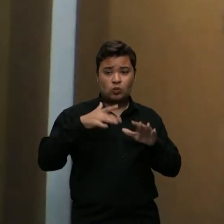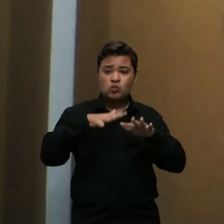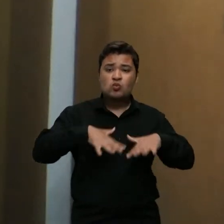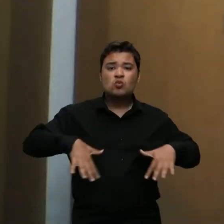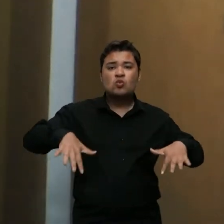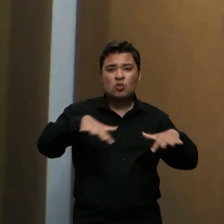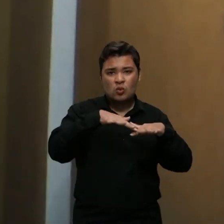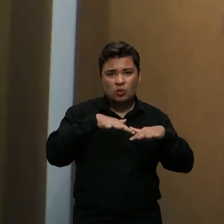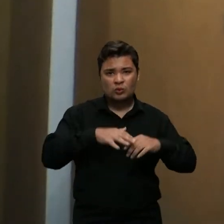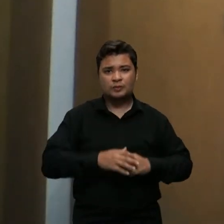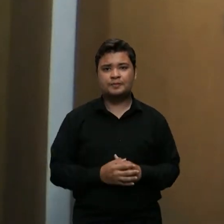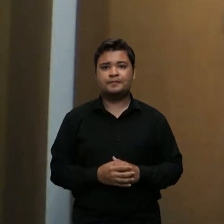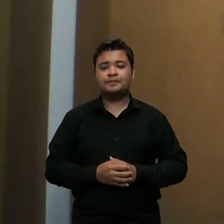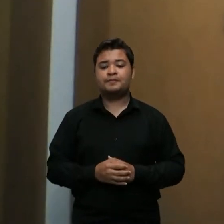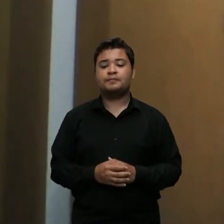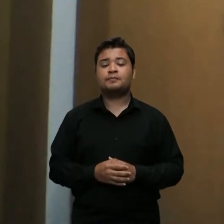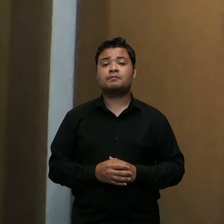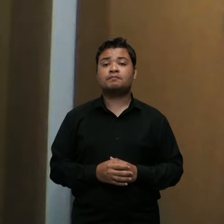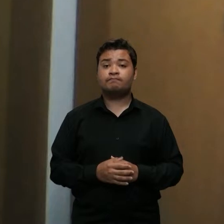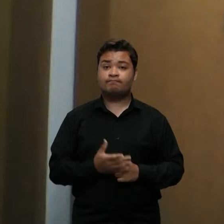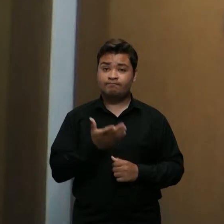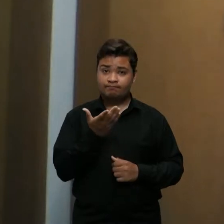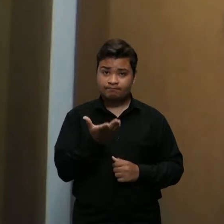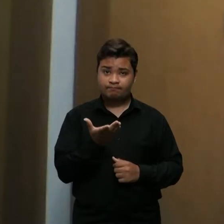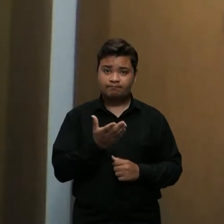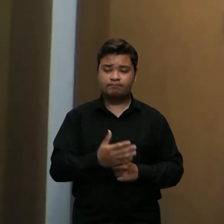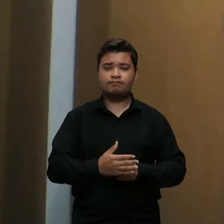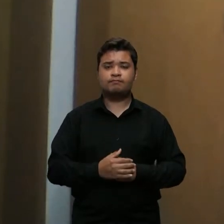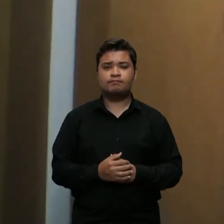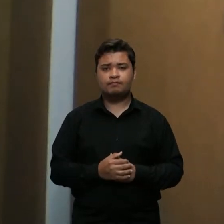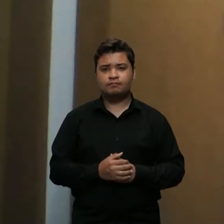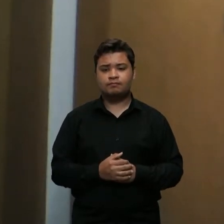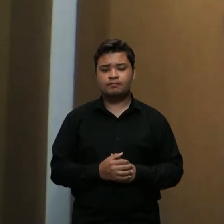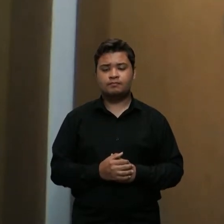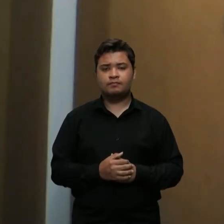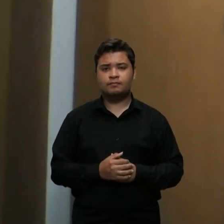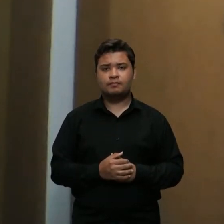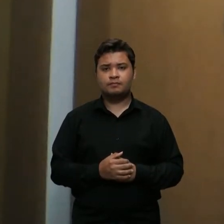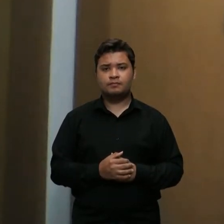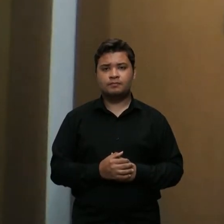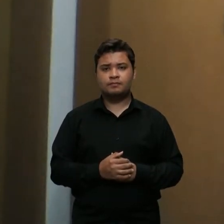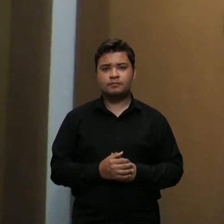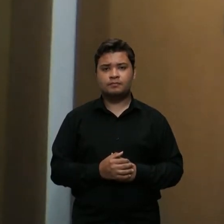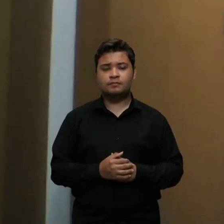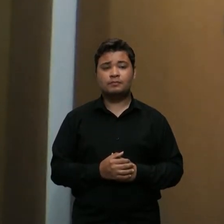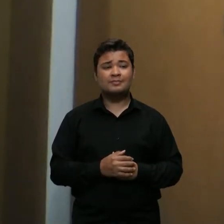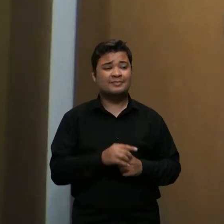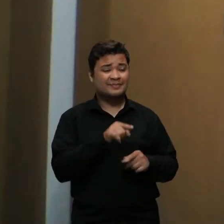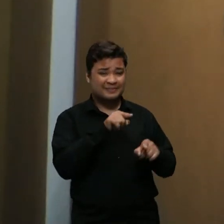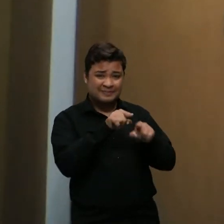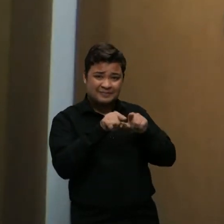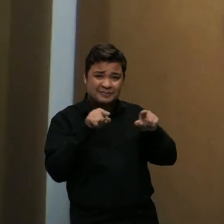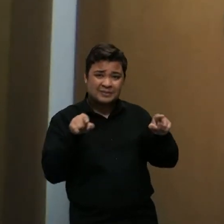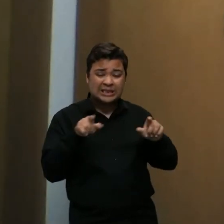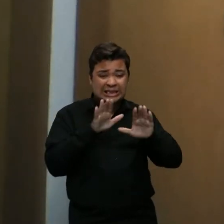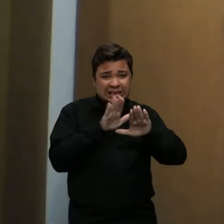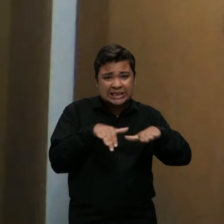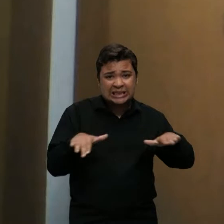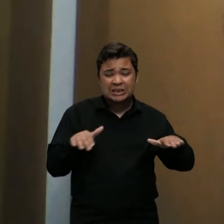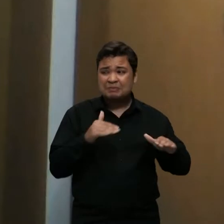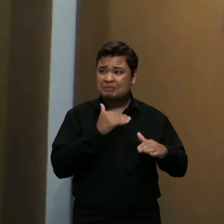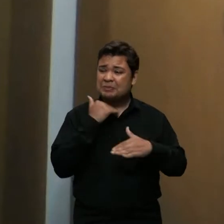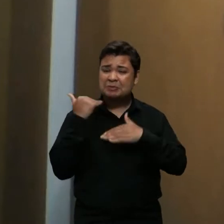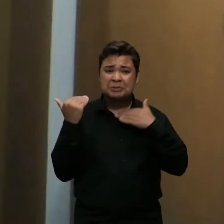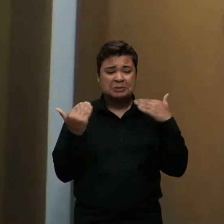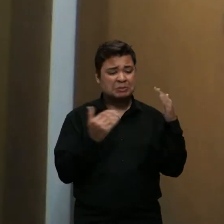gente pode associar a talvez um aumento da prevalência da mortalidade infantil.